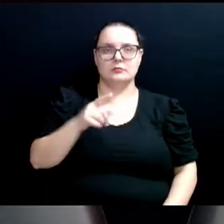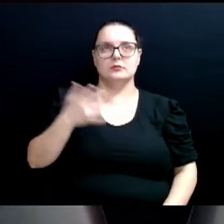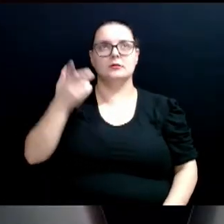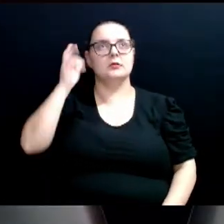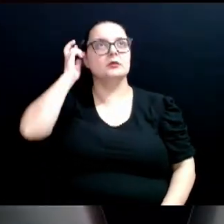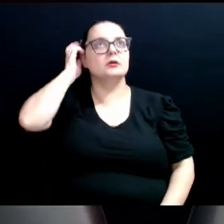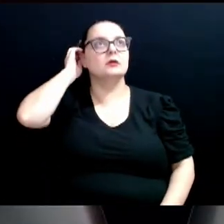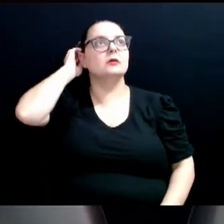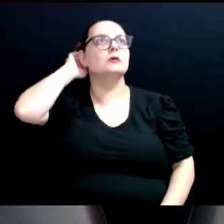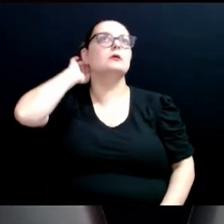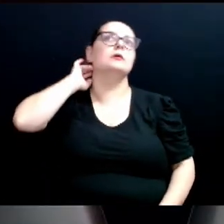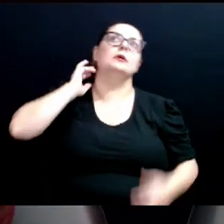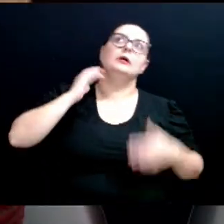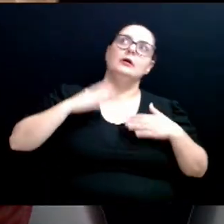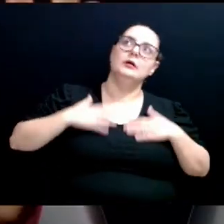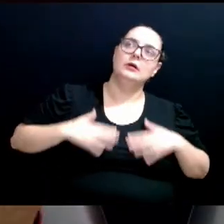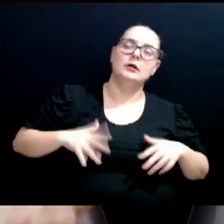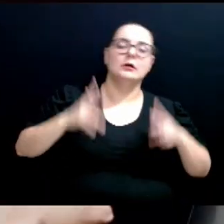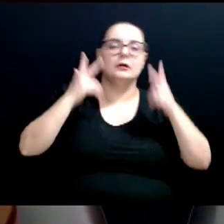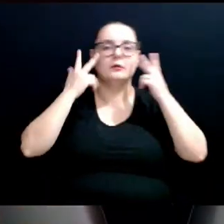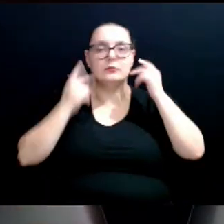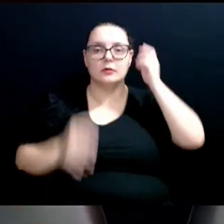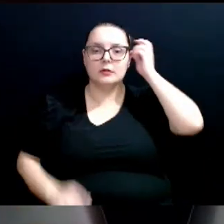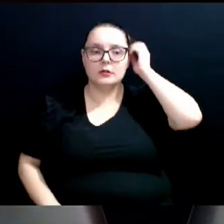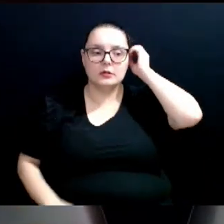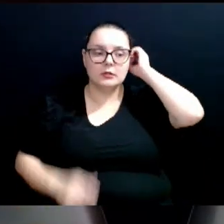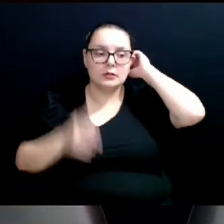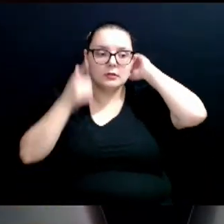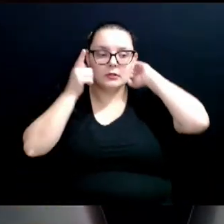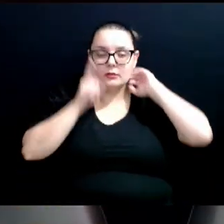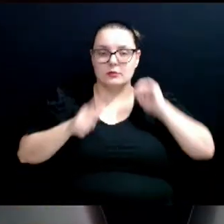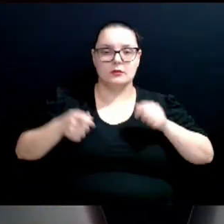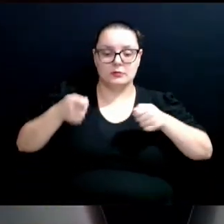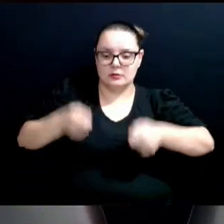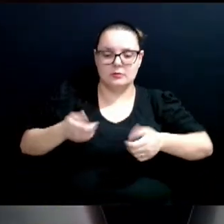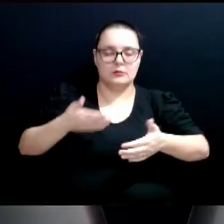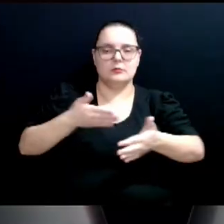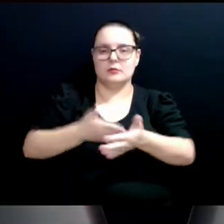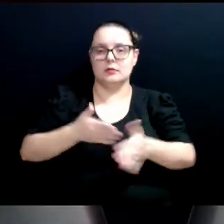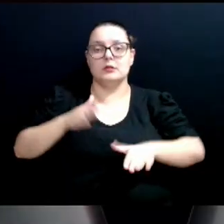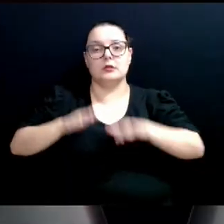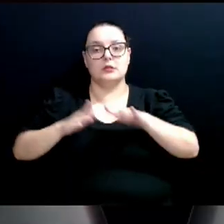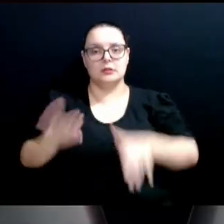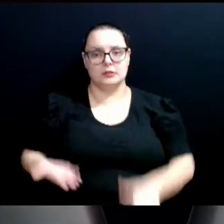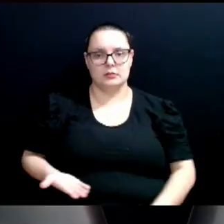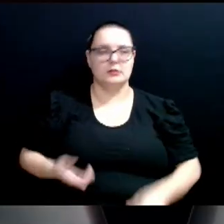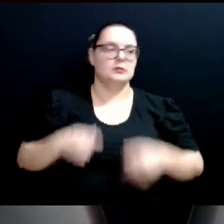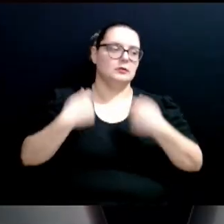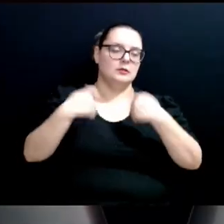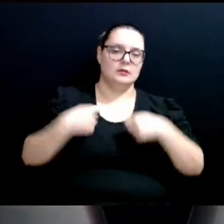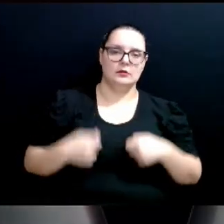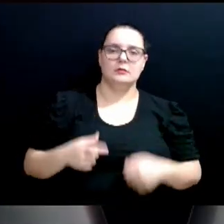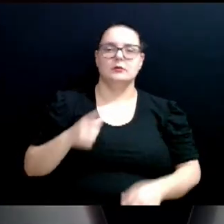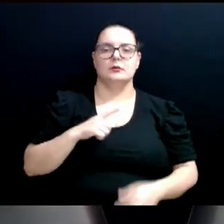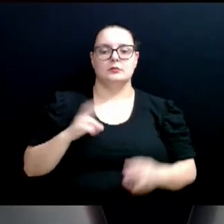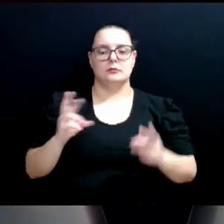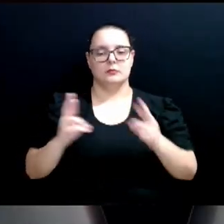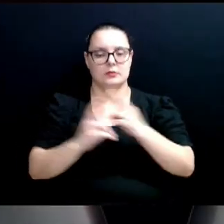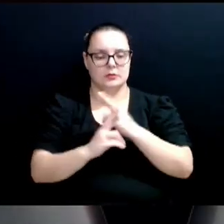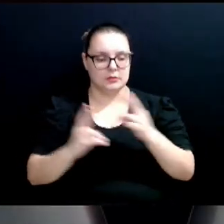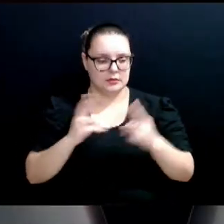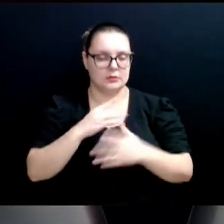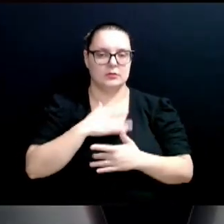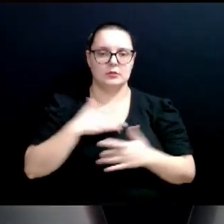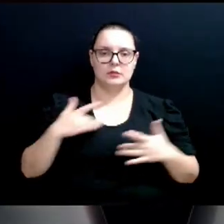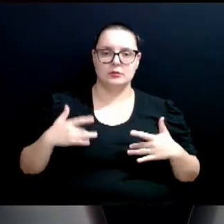calma, muito tranquila, não consegue impor os limites que muitas vezes a gente precisa para ter relações saudáveis, porque até